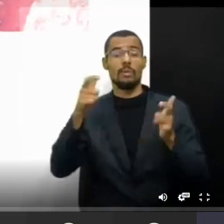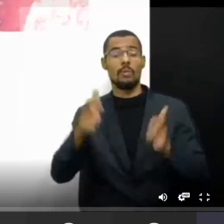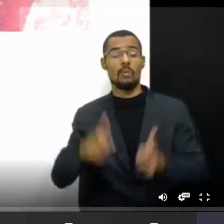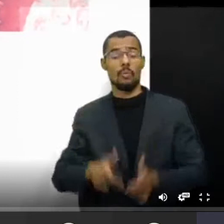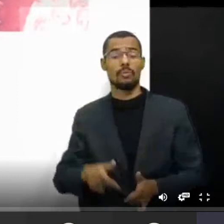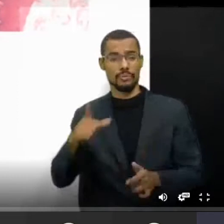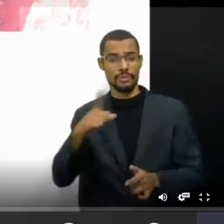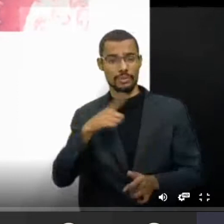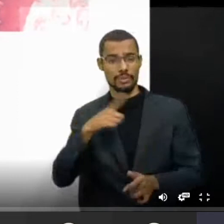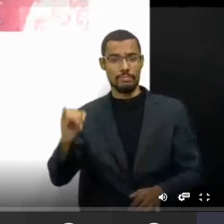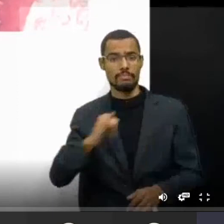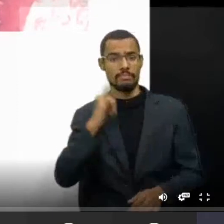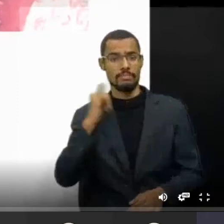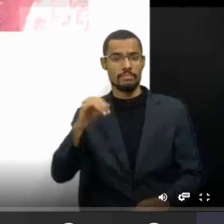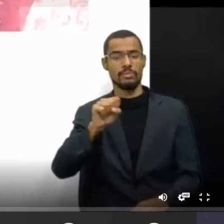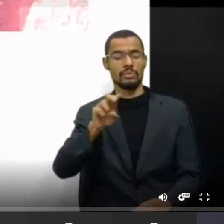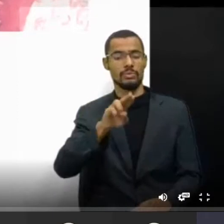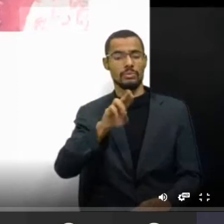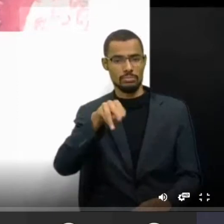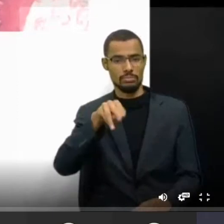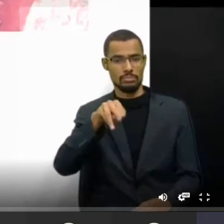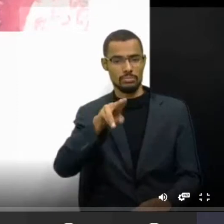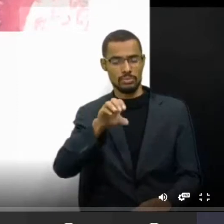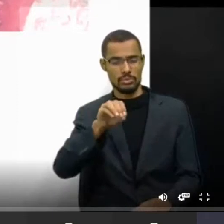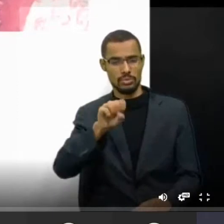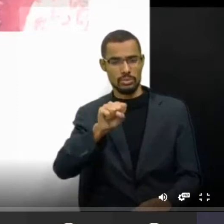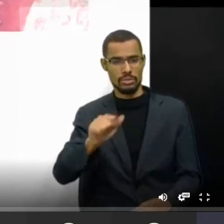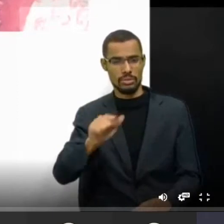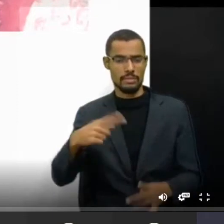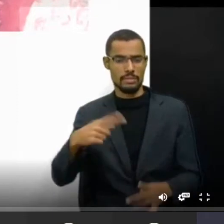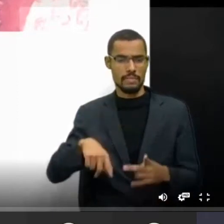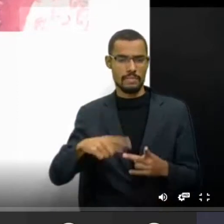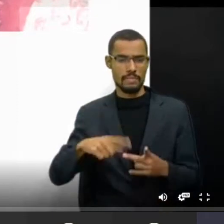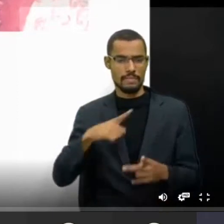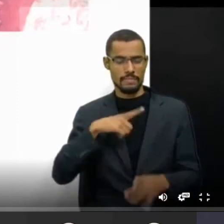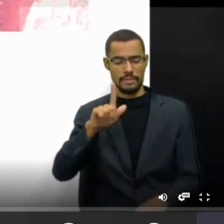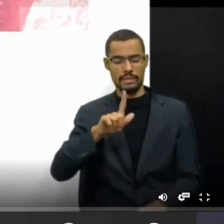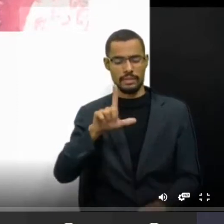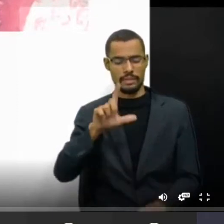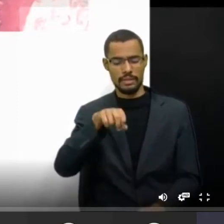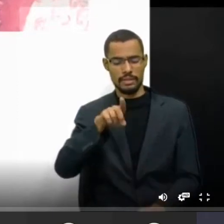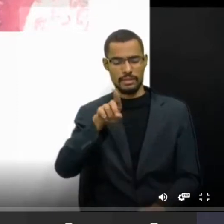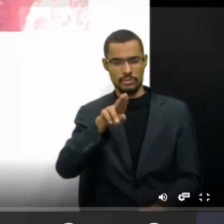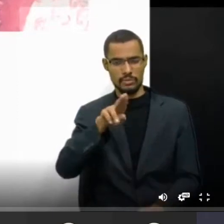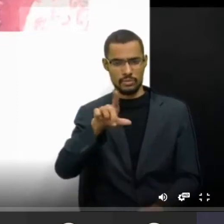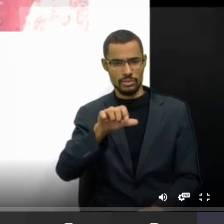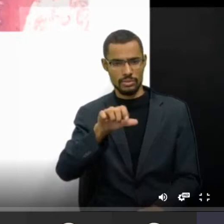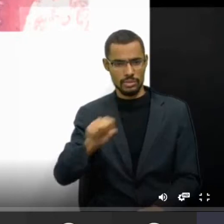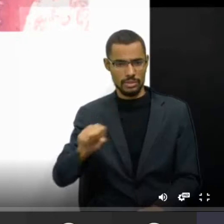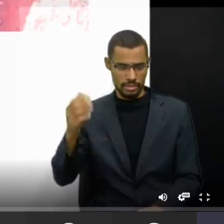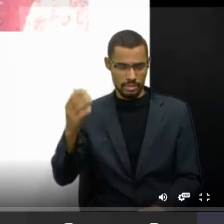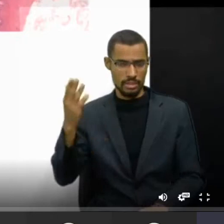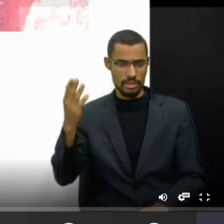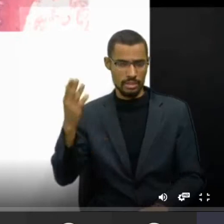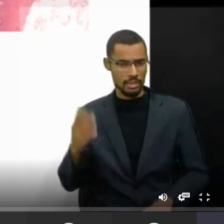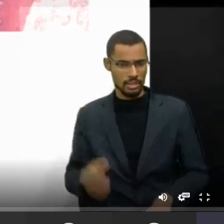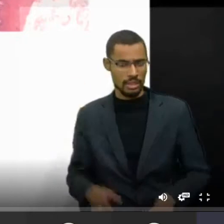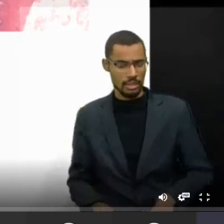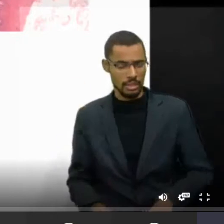região, então, da submucosa, nós temos aqui as glândulas, olha só, região